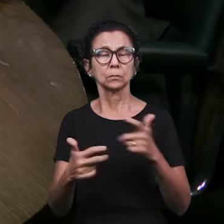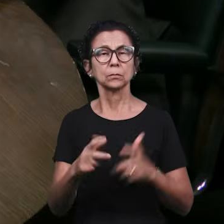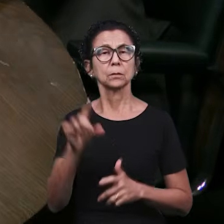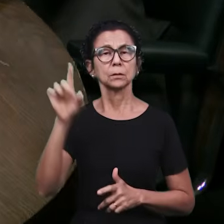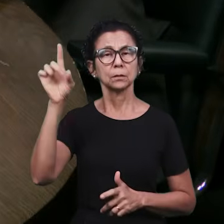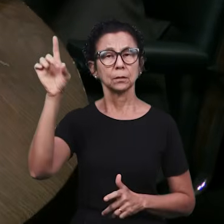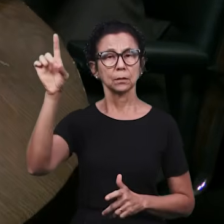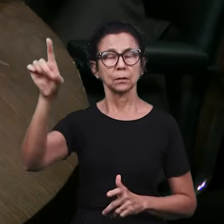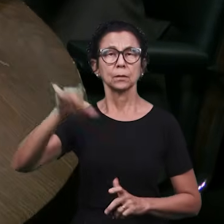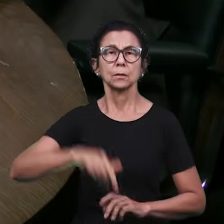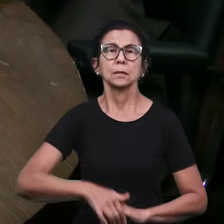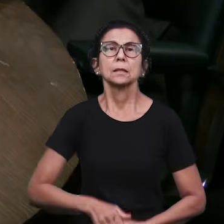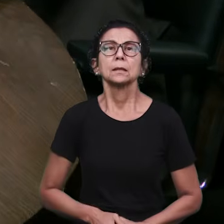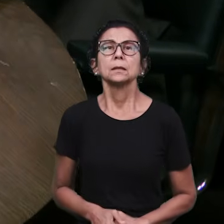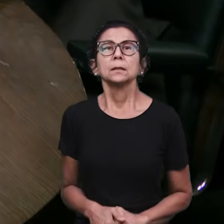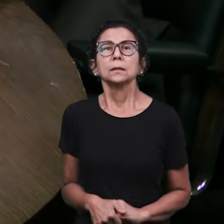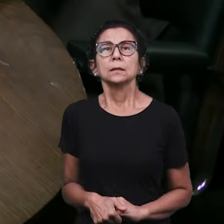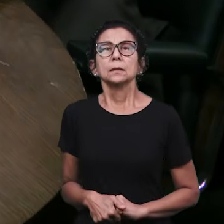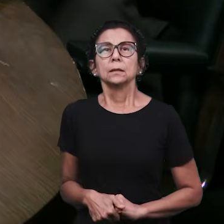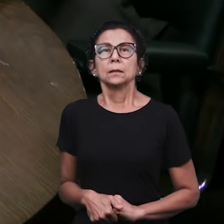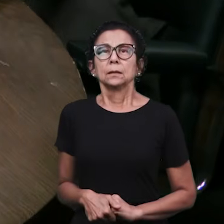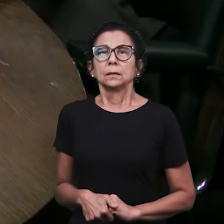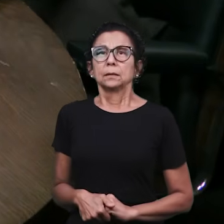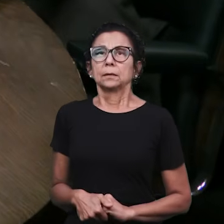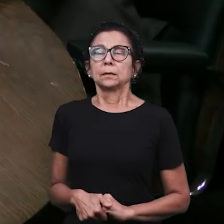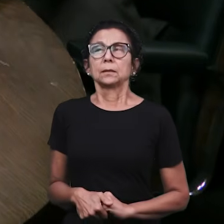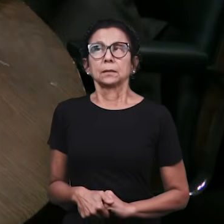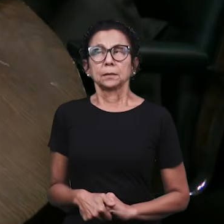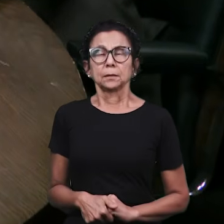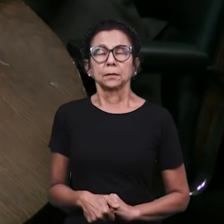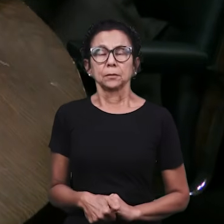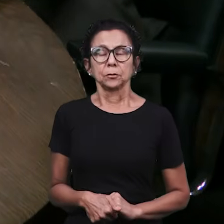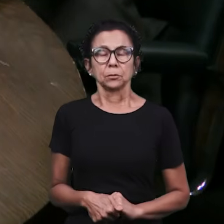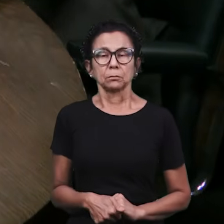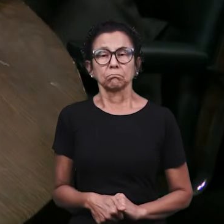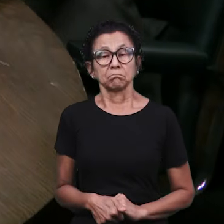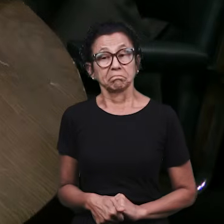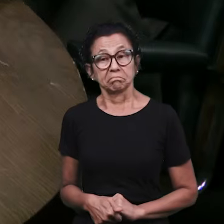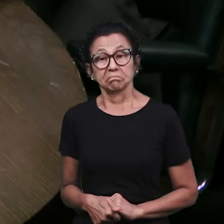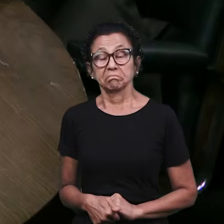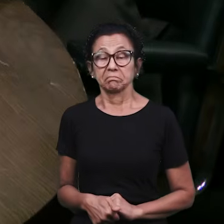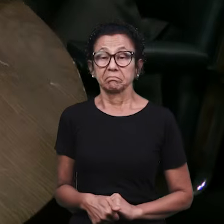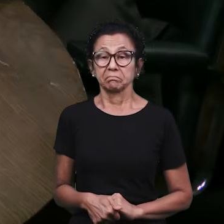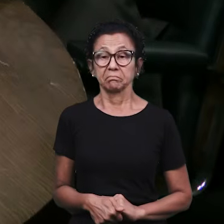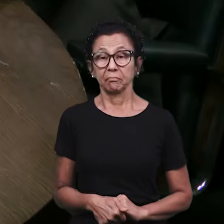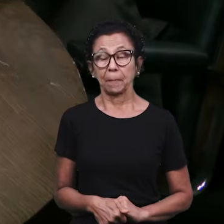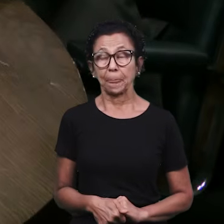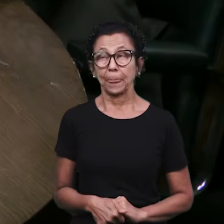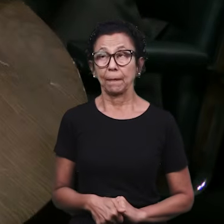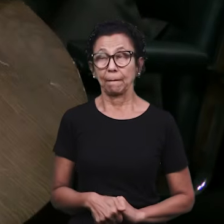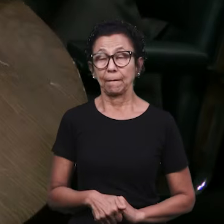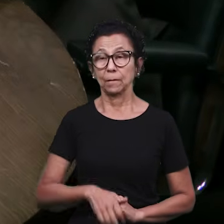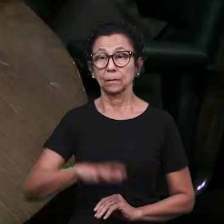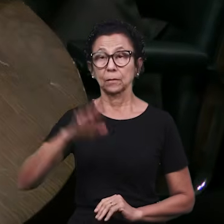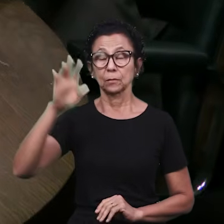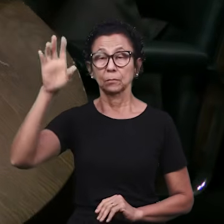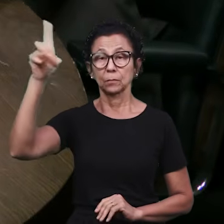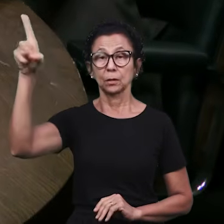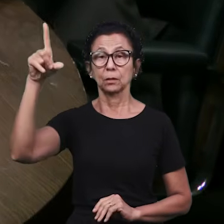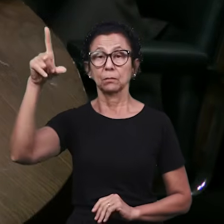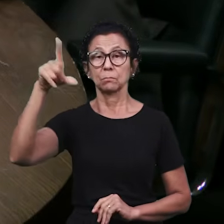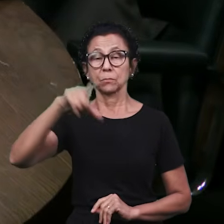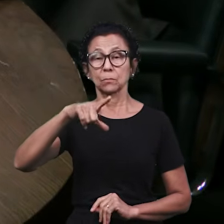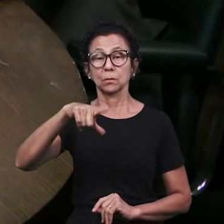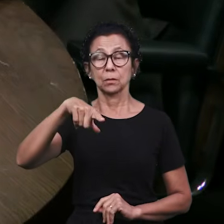nossa eleição, ela é muito mais cara, ela é muito mais valiosa do que a eleição de Israel.